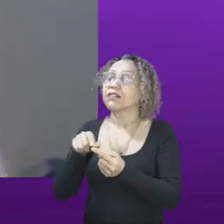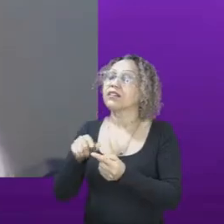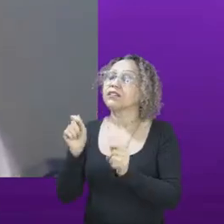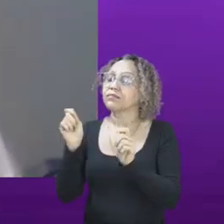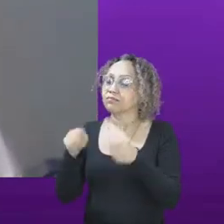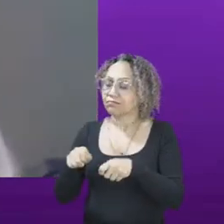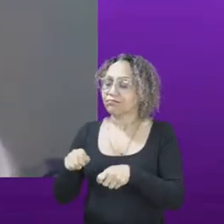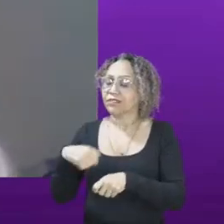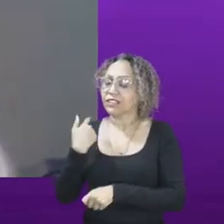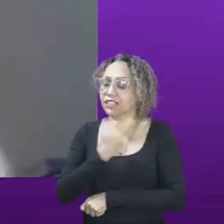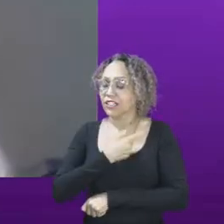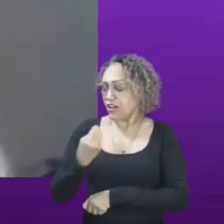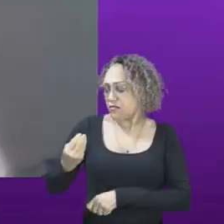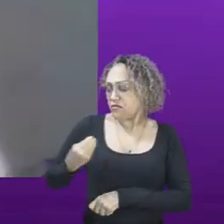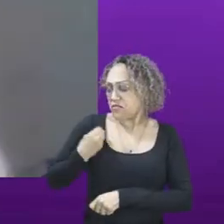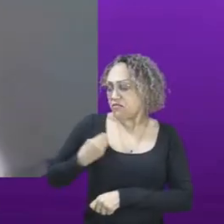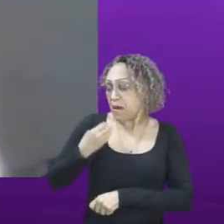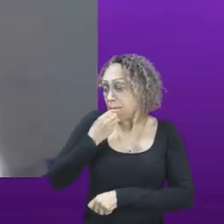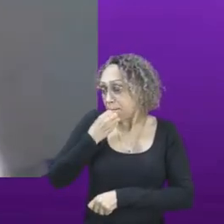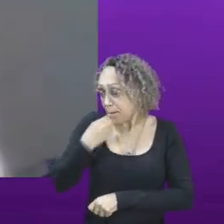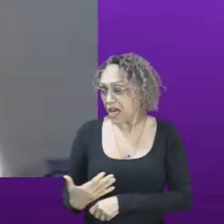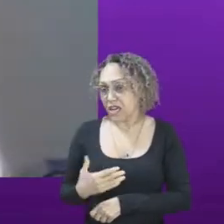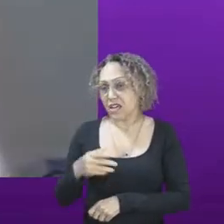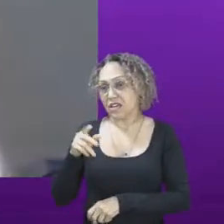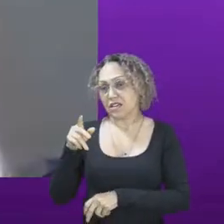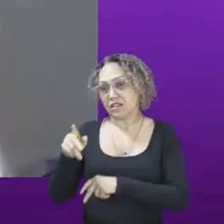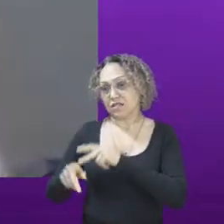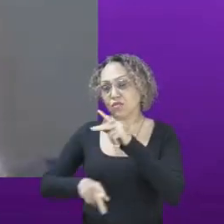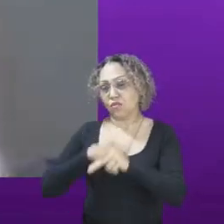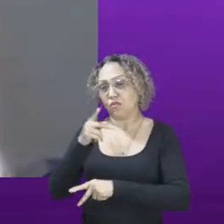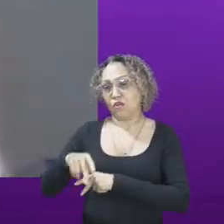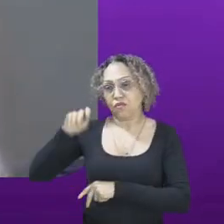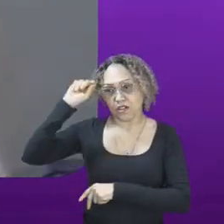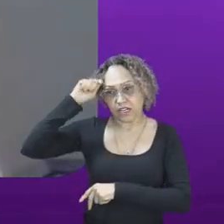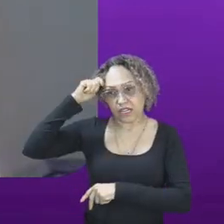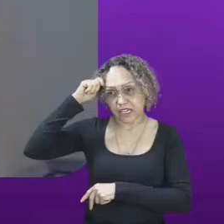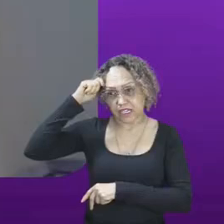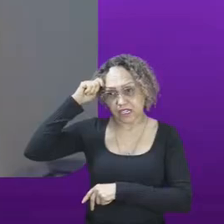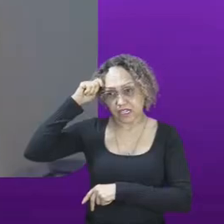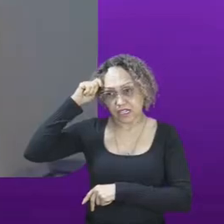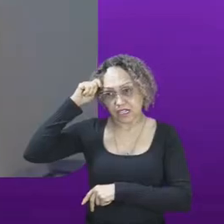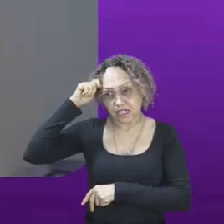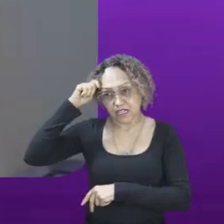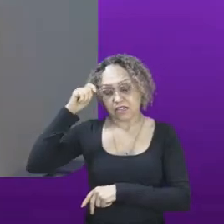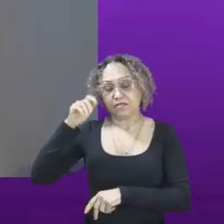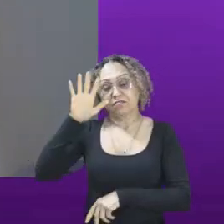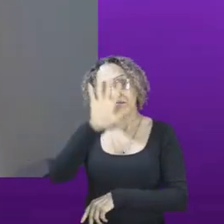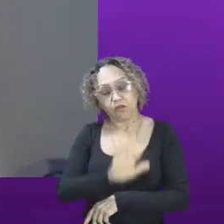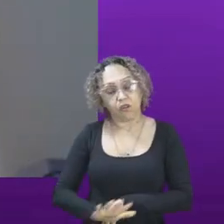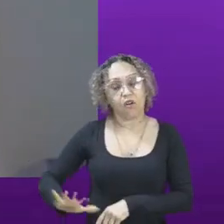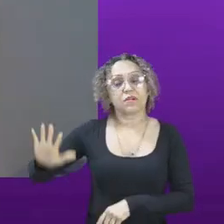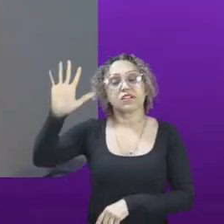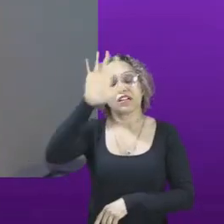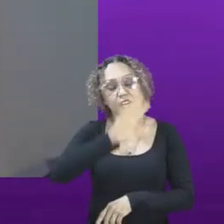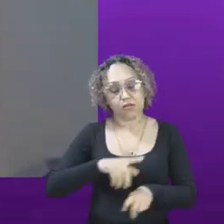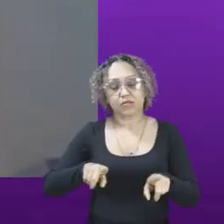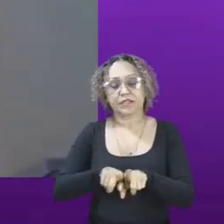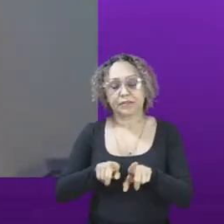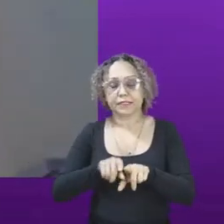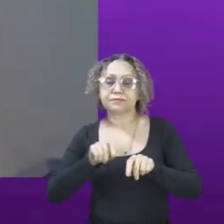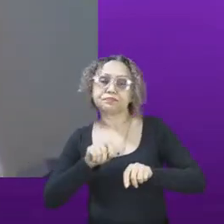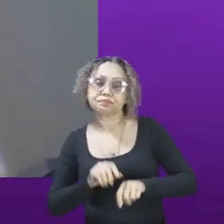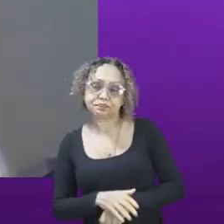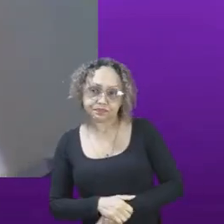de bem viver da população negra e, por que não dizer, da população de uma forma geral, né? Então, a gente,